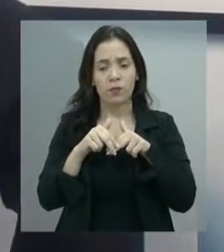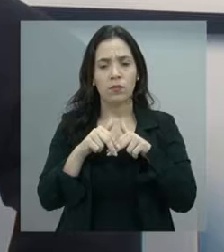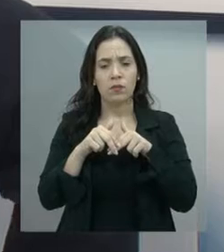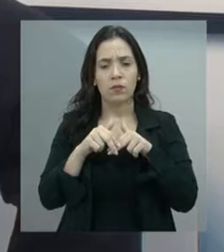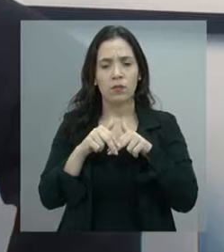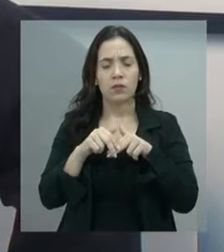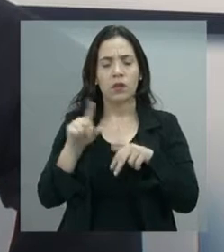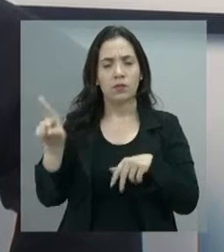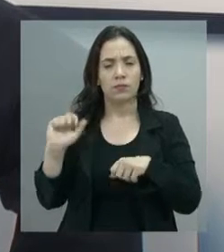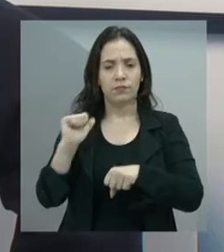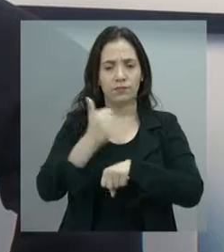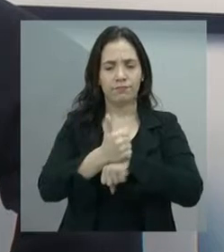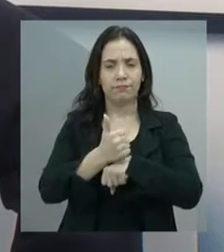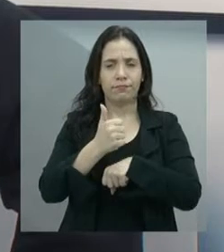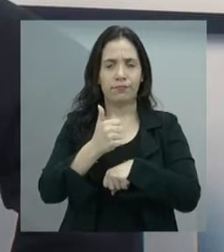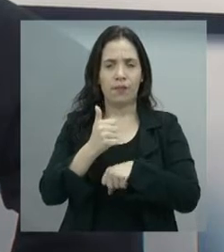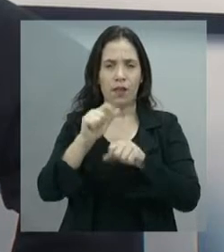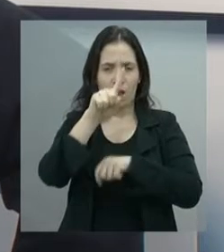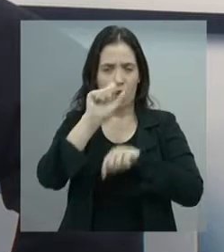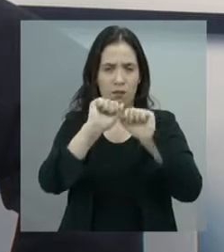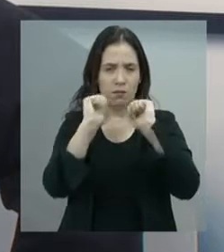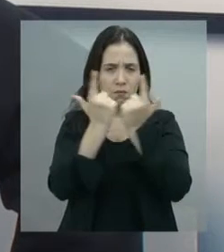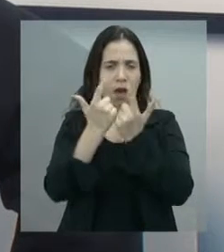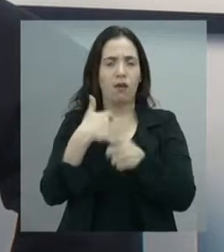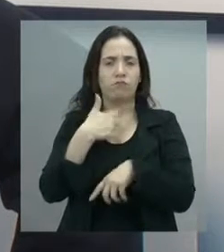com a emenda na Assembleia, que eu acompanhei,